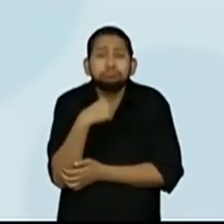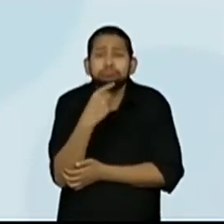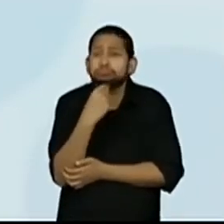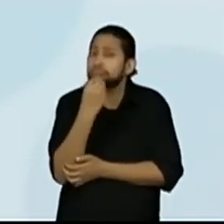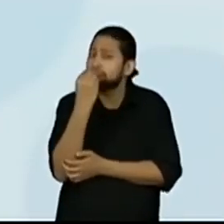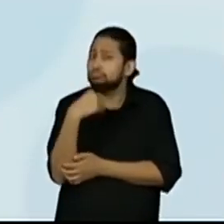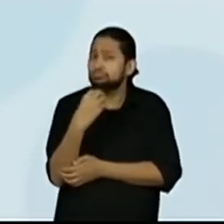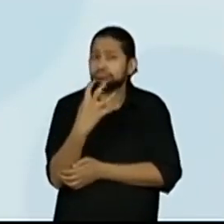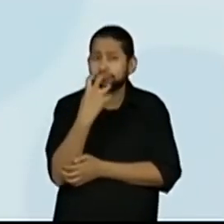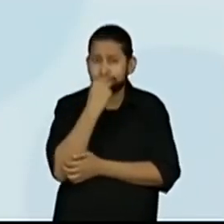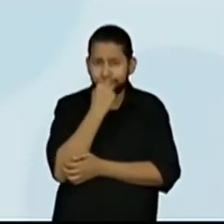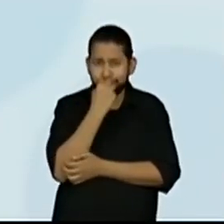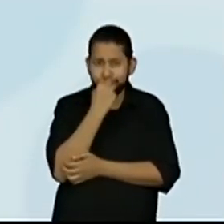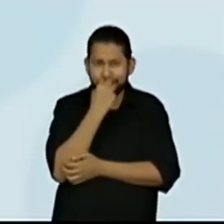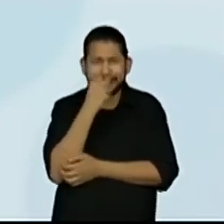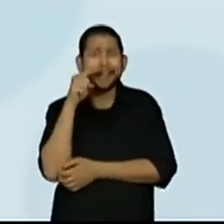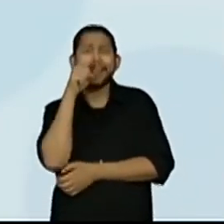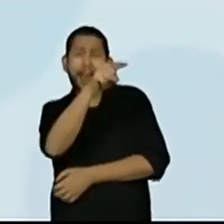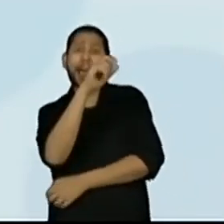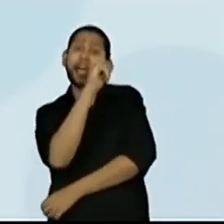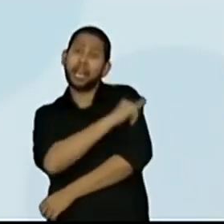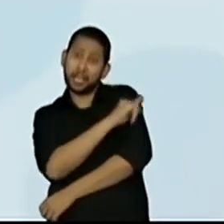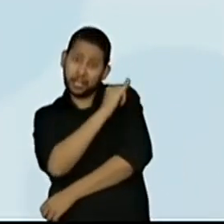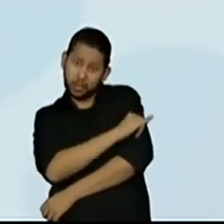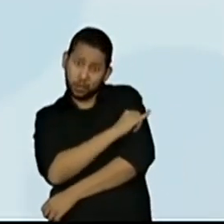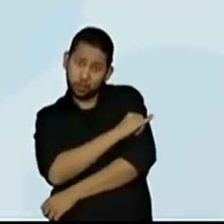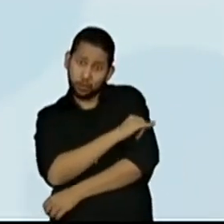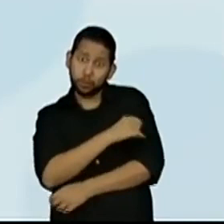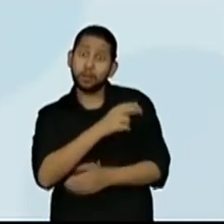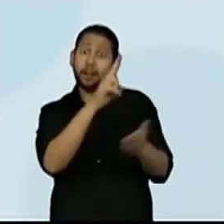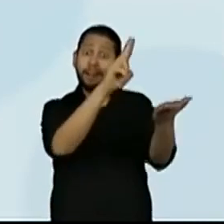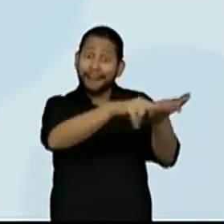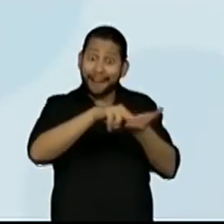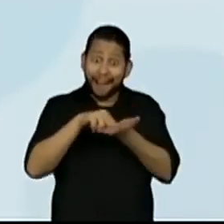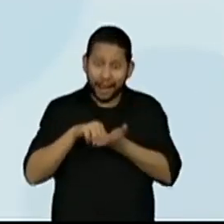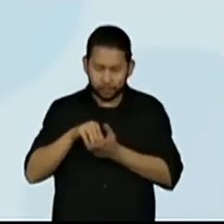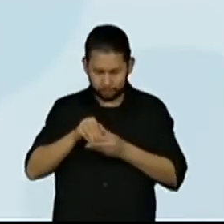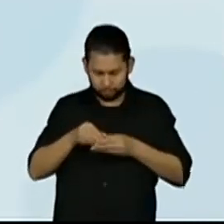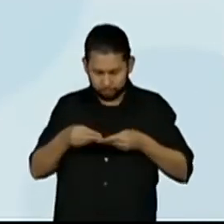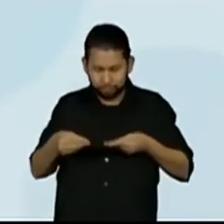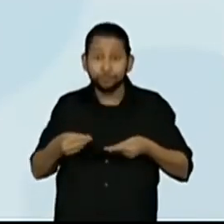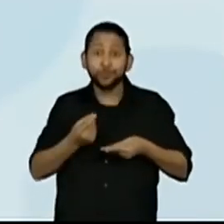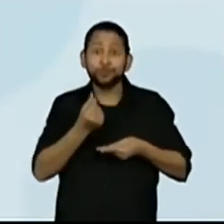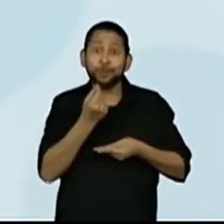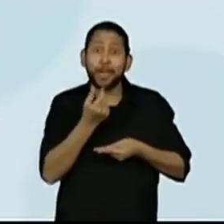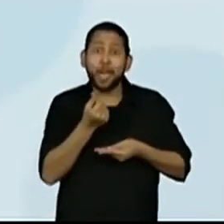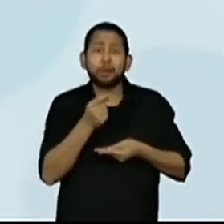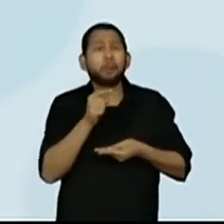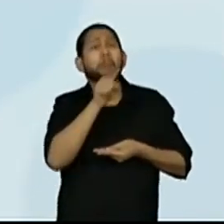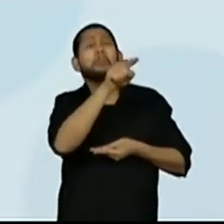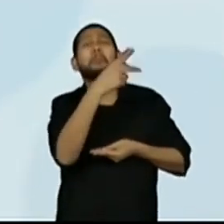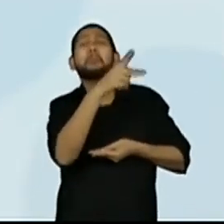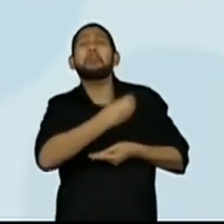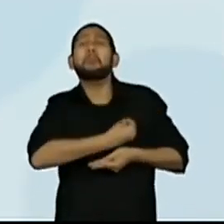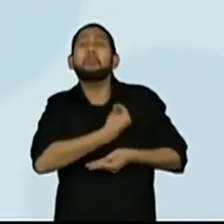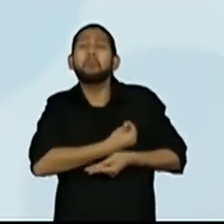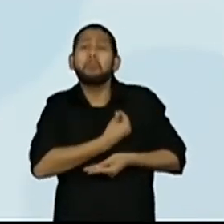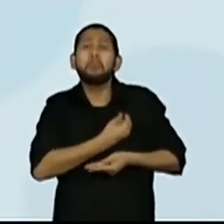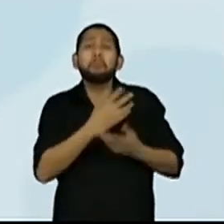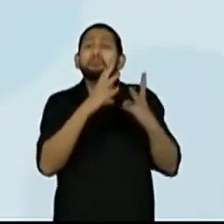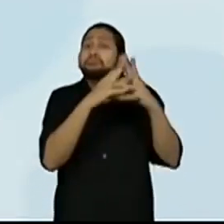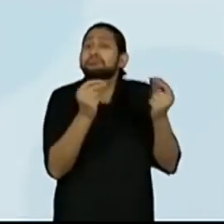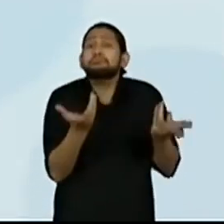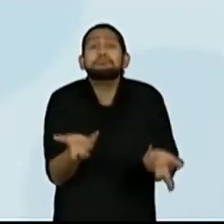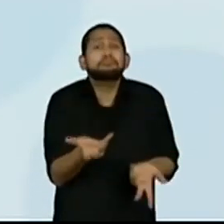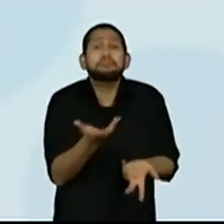Alguém no Rio de Janeiro deu dinheiro e remeteu. Porém não sei o que houve, que cá não